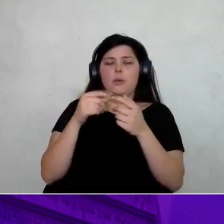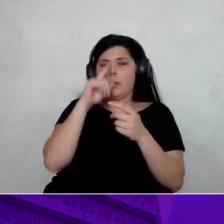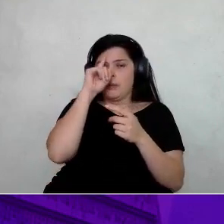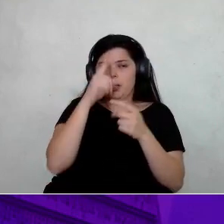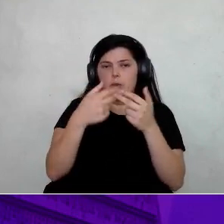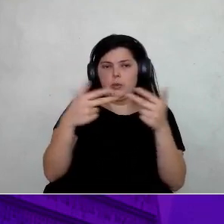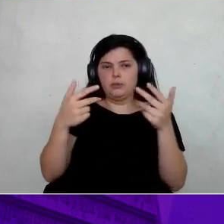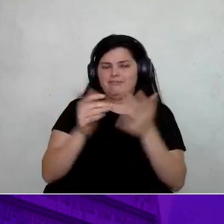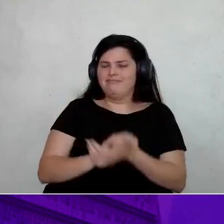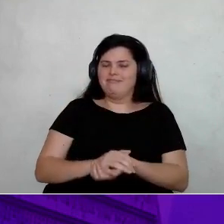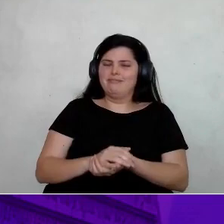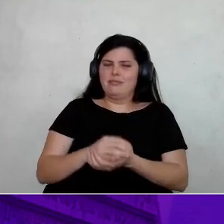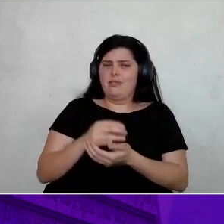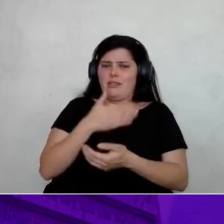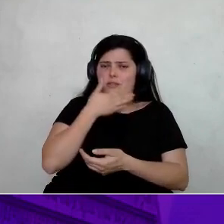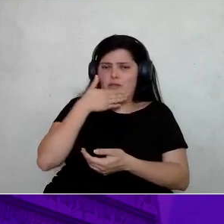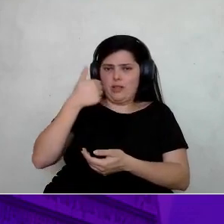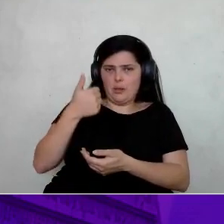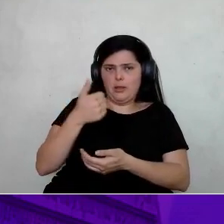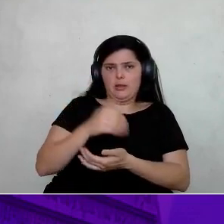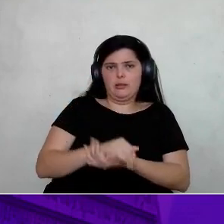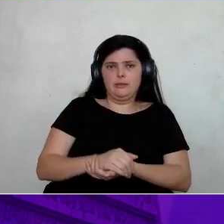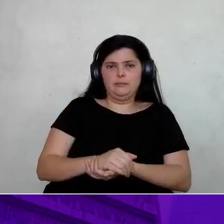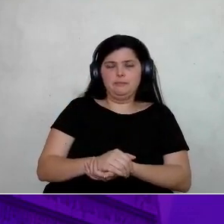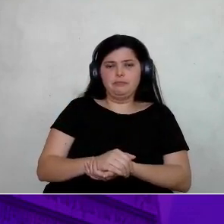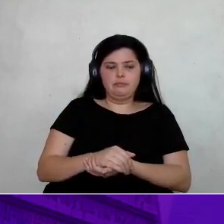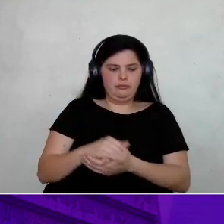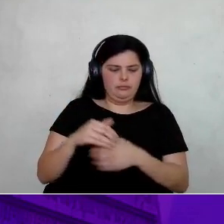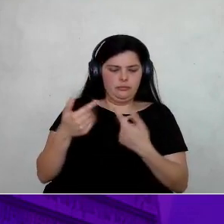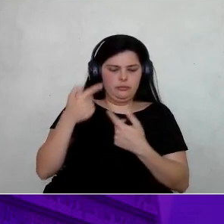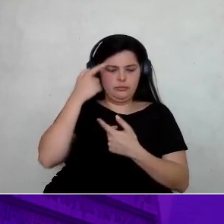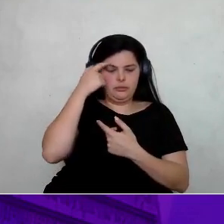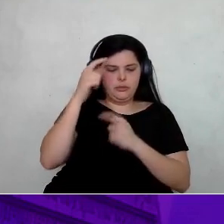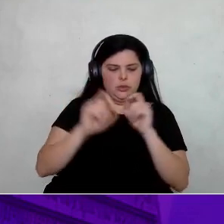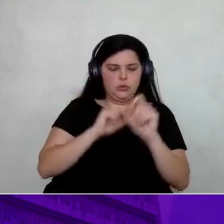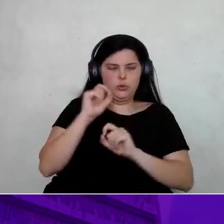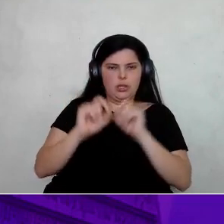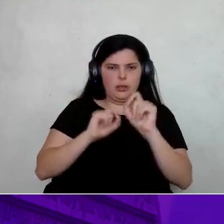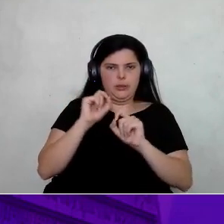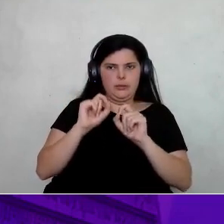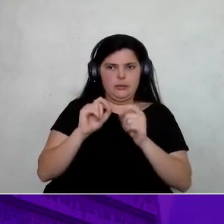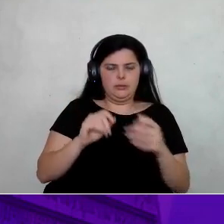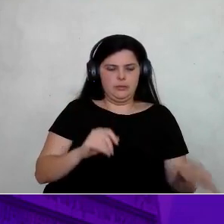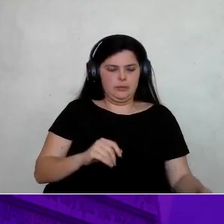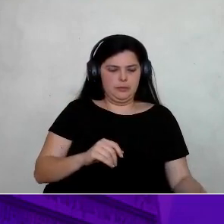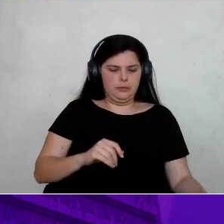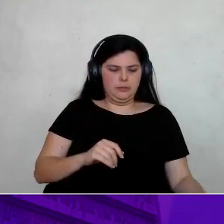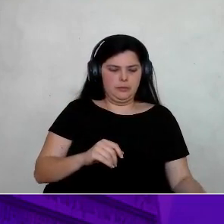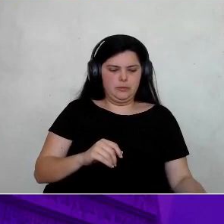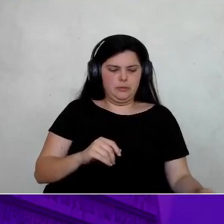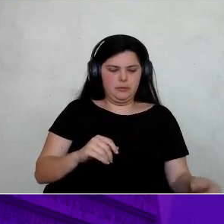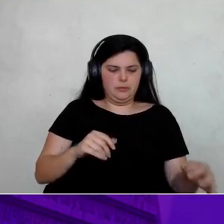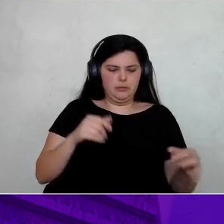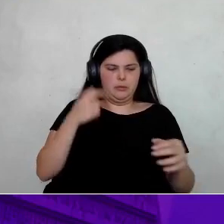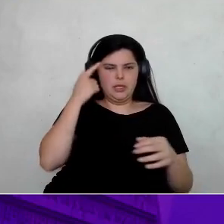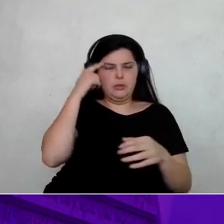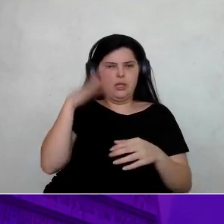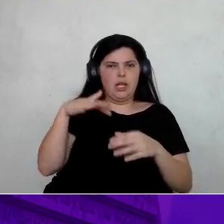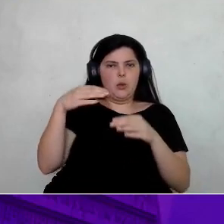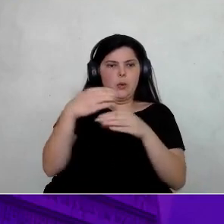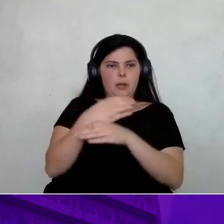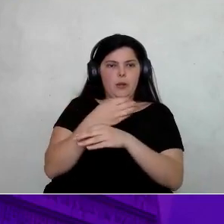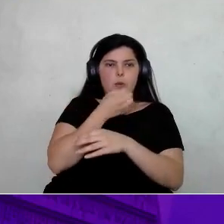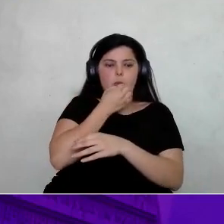Então, vale a pena. Mas, pensando, né? Então, pensando como um todo. Né? A gente contou aqui um pouco